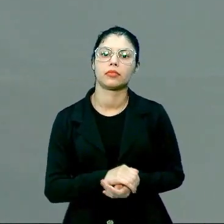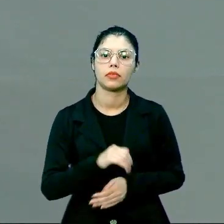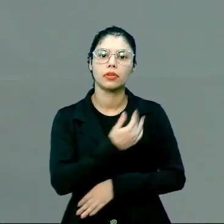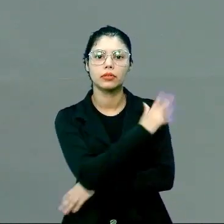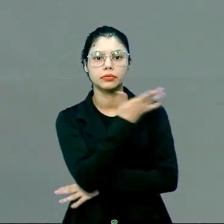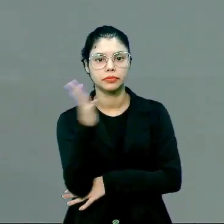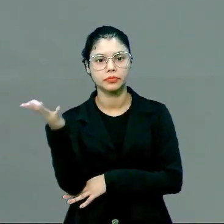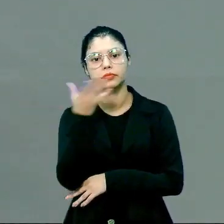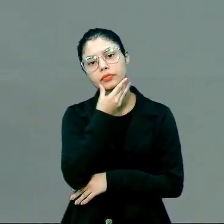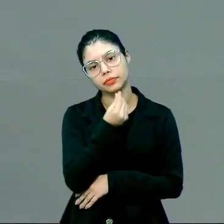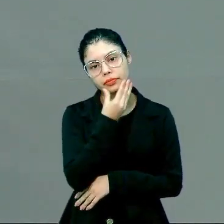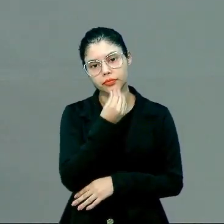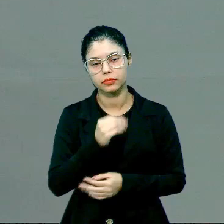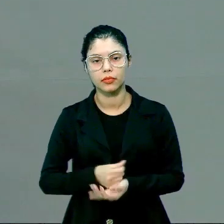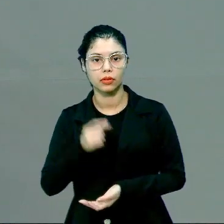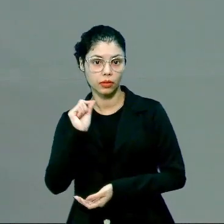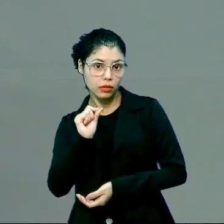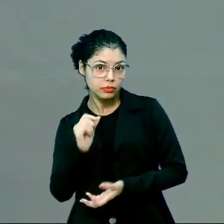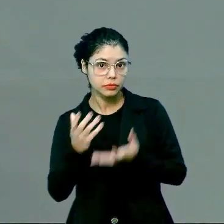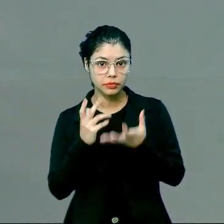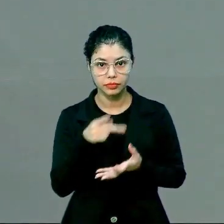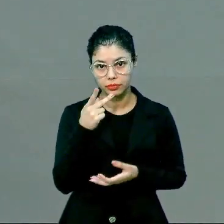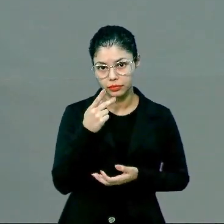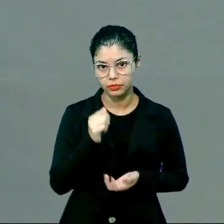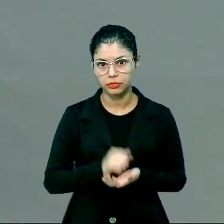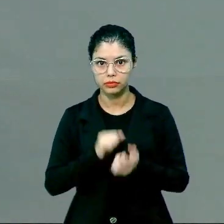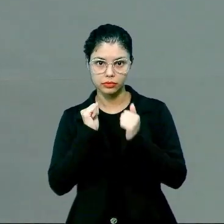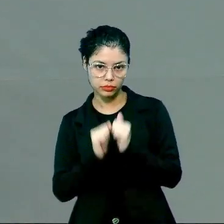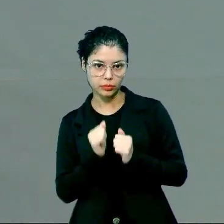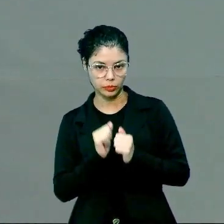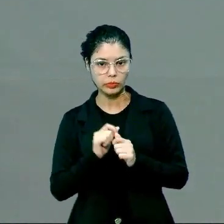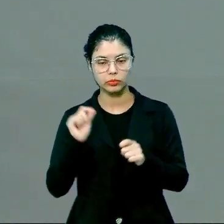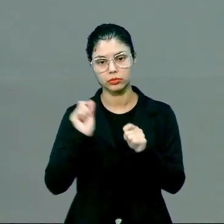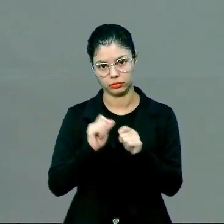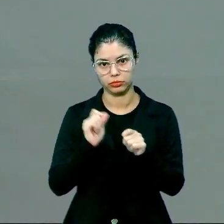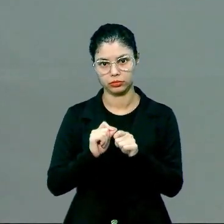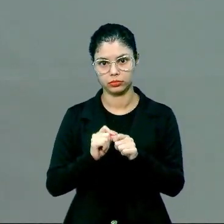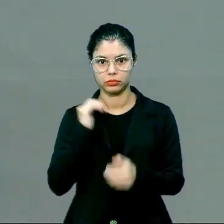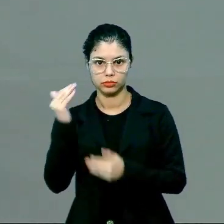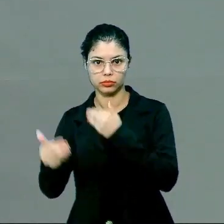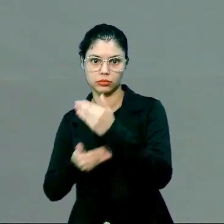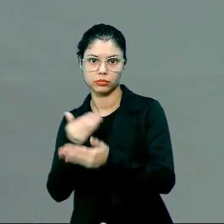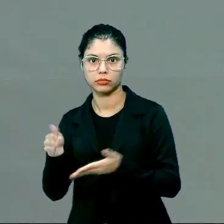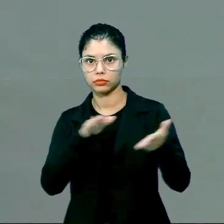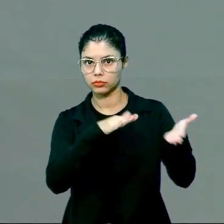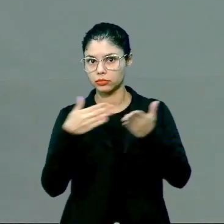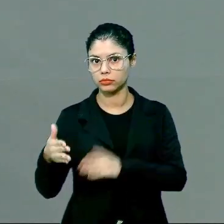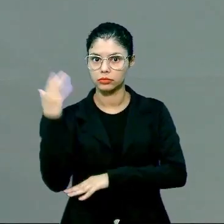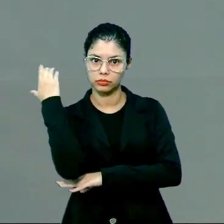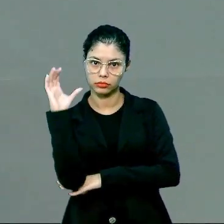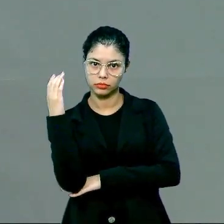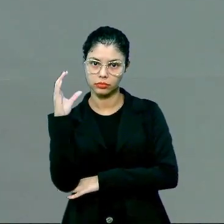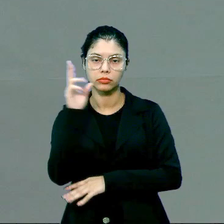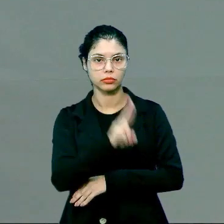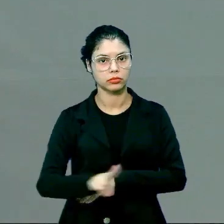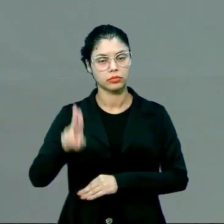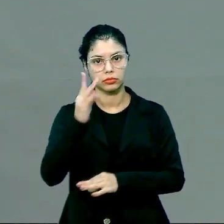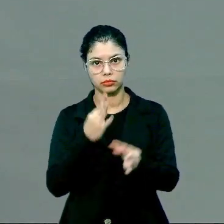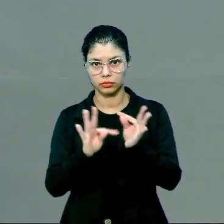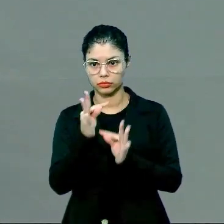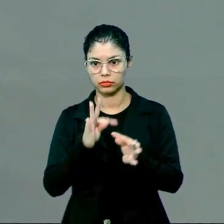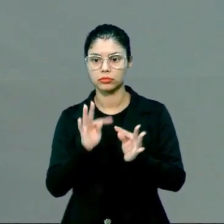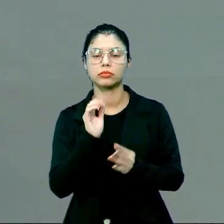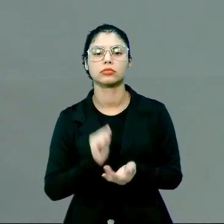e sobre o homem. Então, o que isso quer dizer? Para poder fazer evoluir, a partir da ciência, usando a